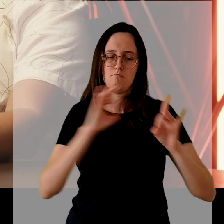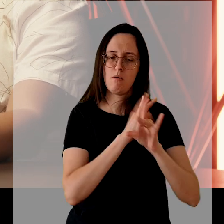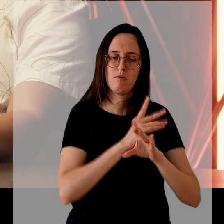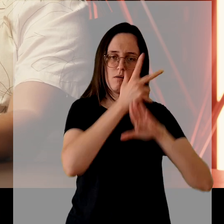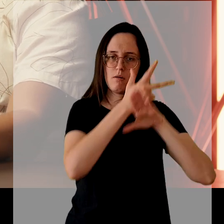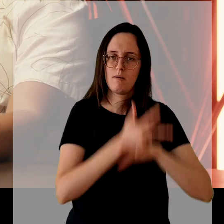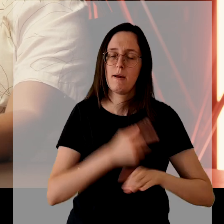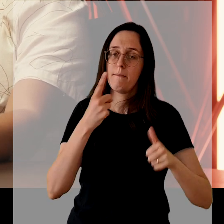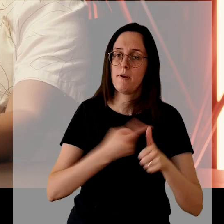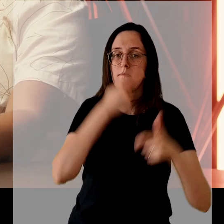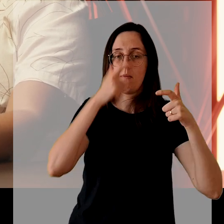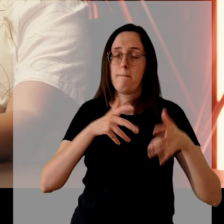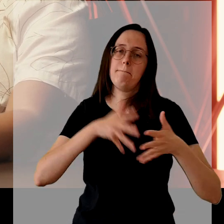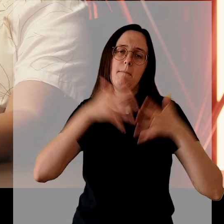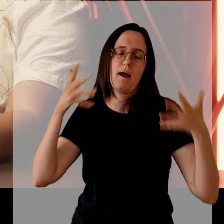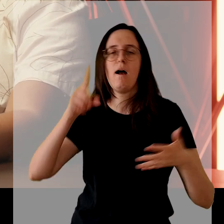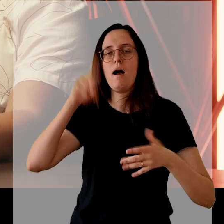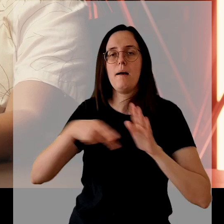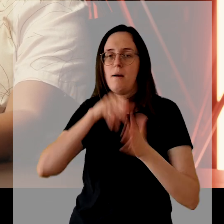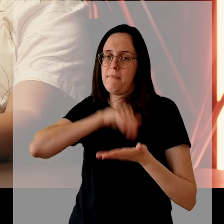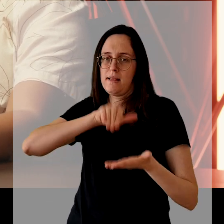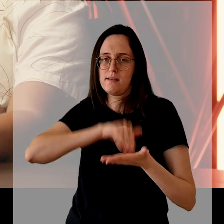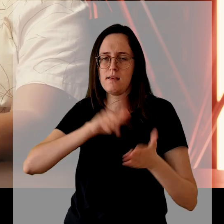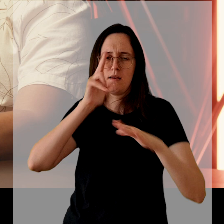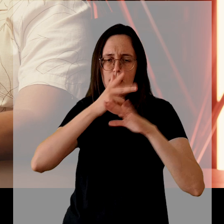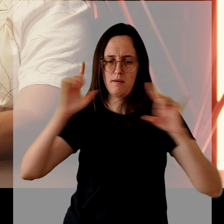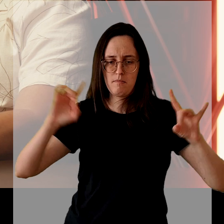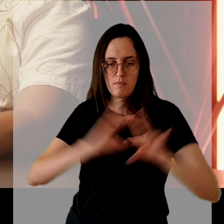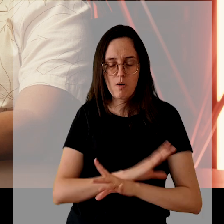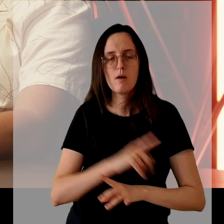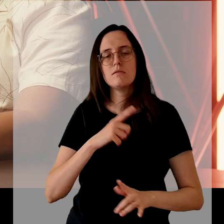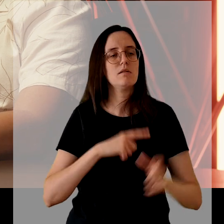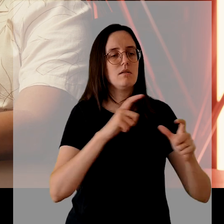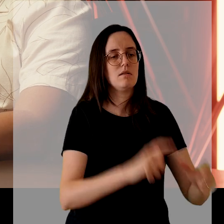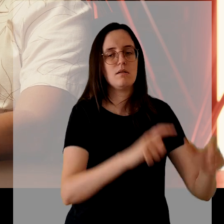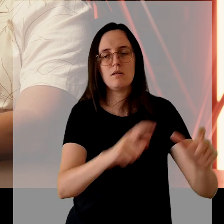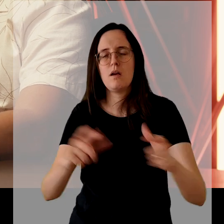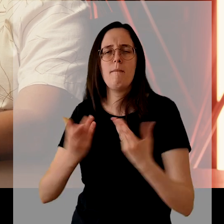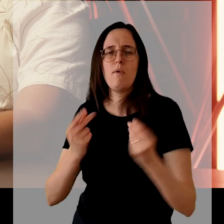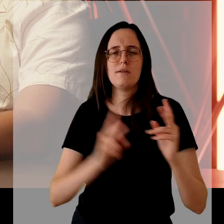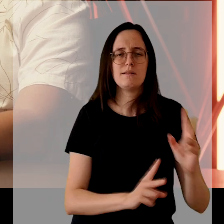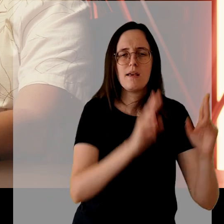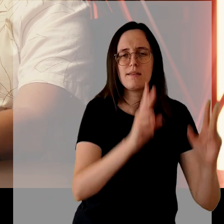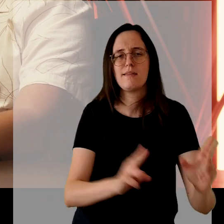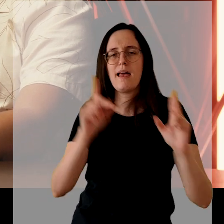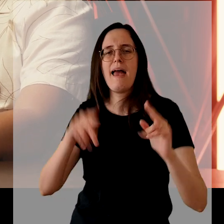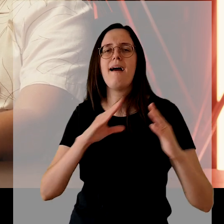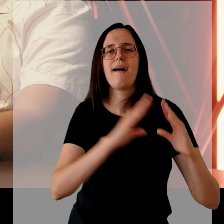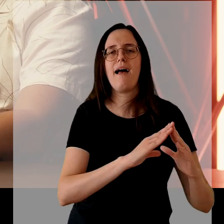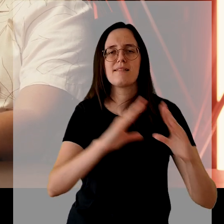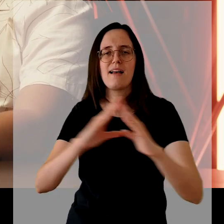matar as locações, a primeira locação maior, que era da redação, e depois você tinha locações que tinham muitas cenas, que eram a casa